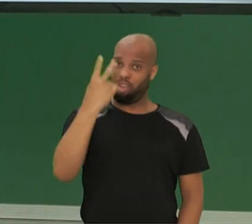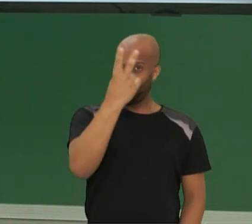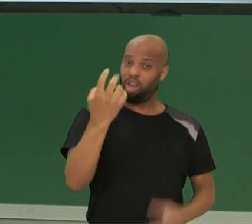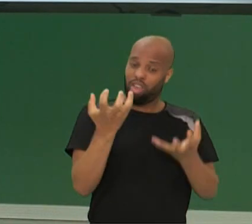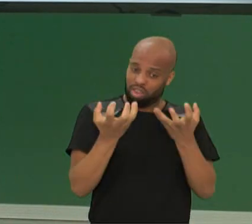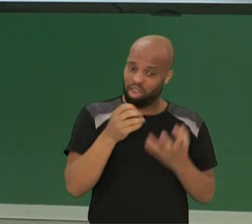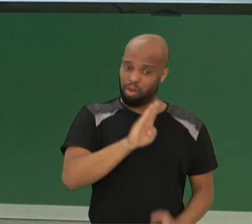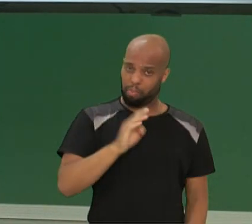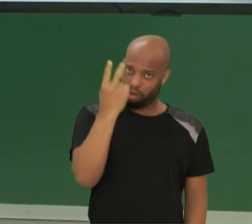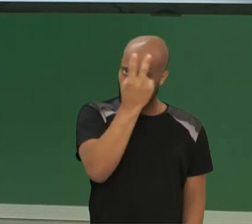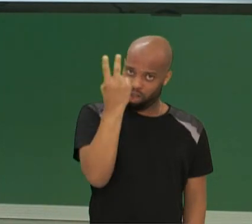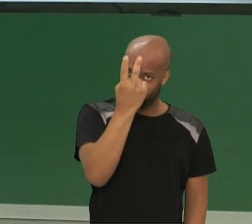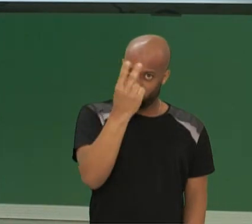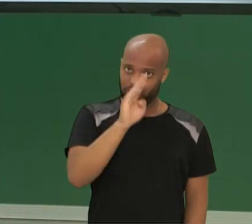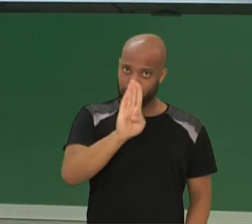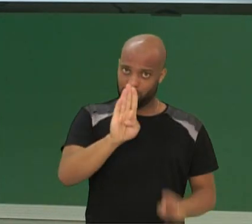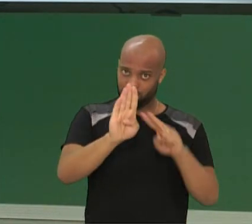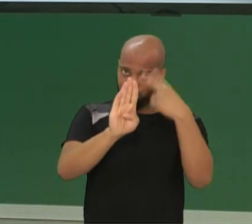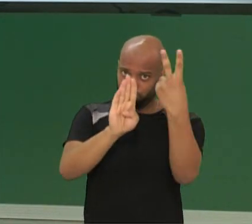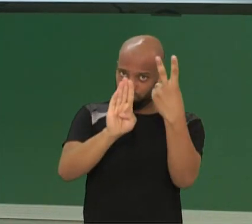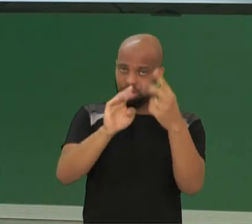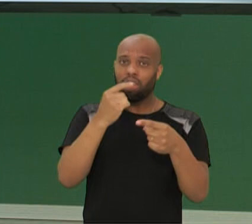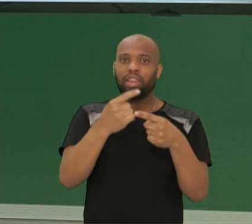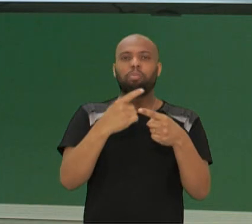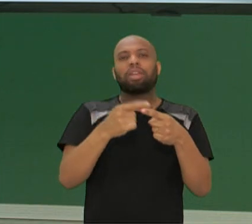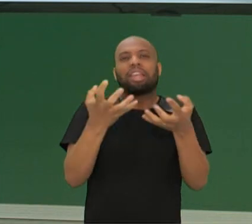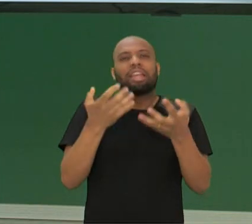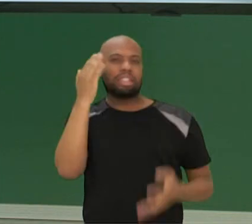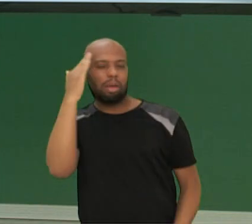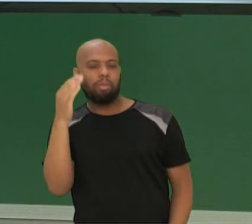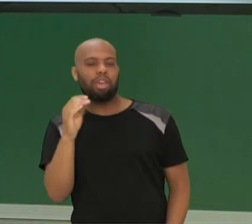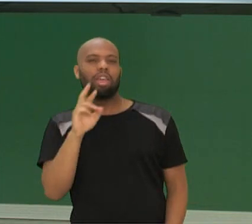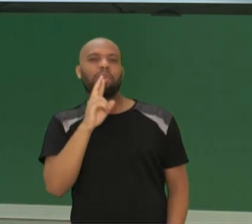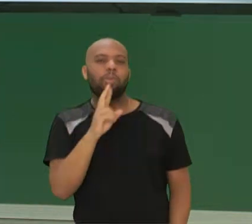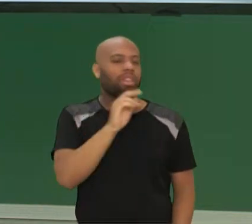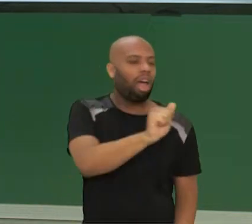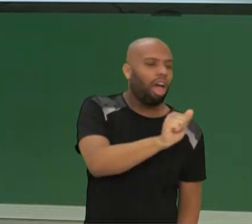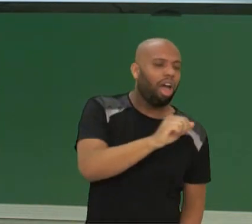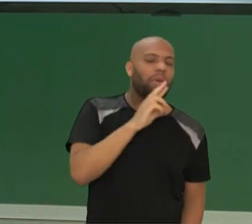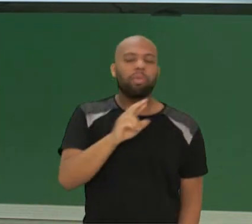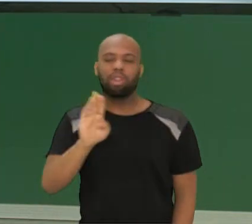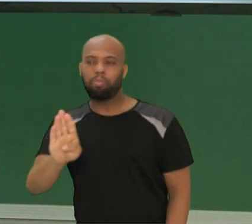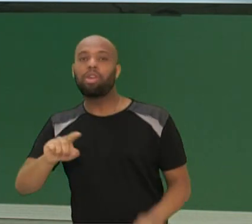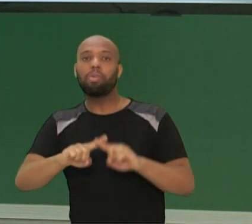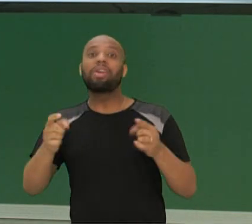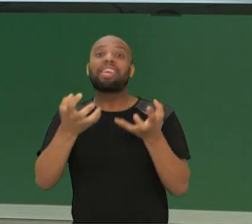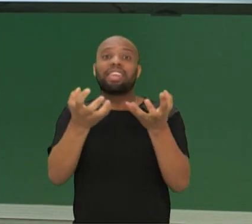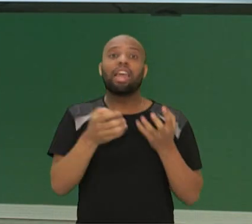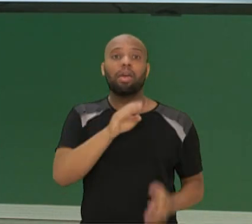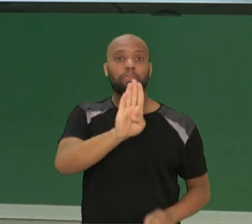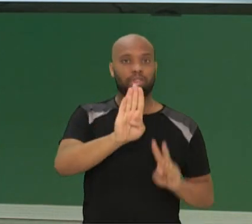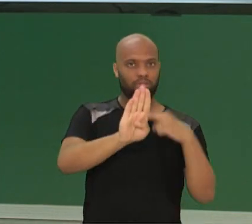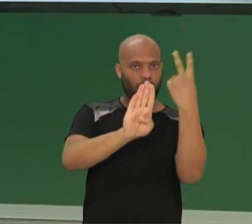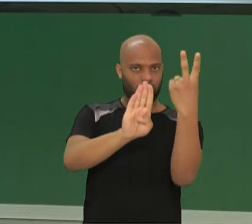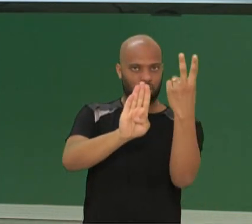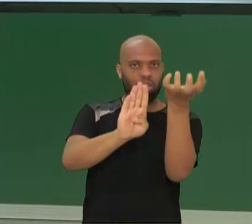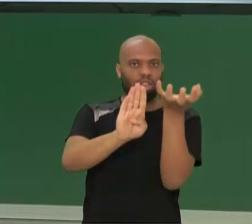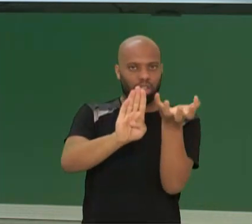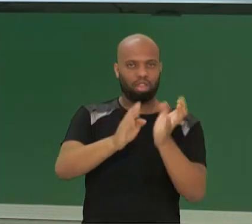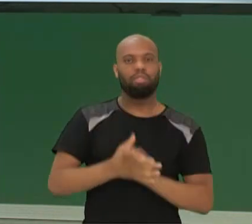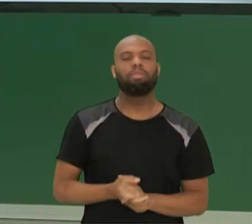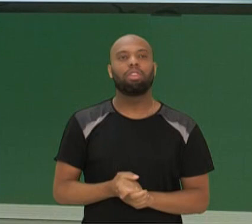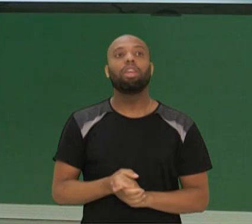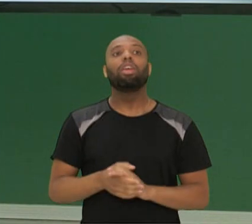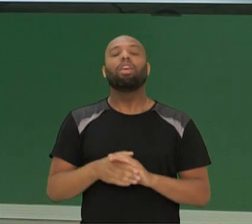à resolução, porque a gente sempre quer saber quanto vale o A, quanto vale o B, mas a necessidade é do B ao quadrado. E